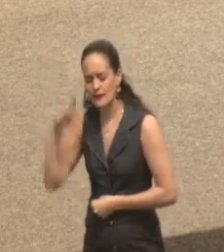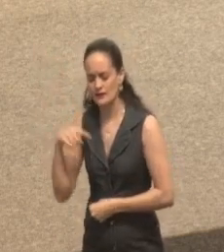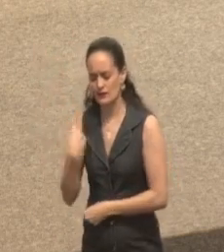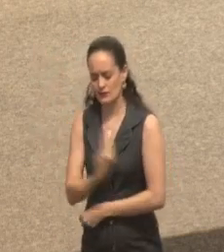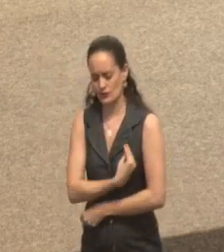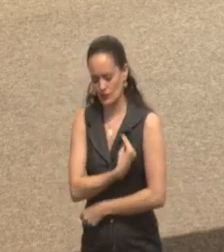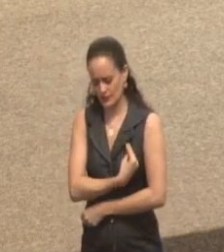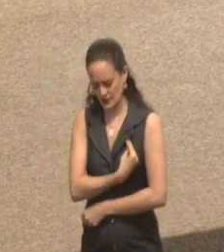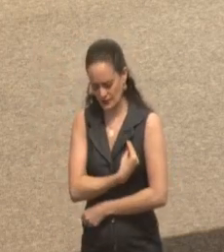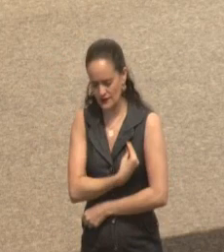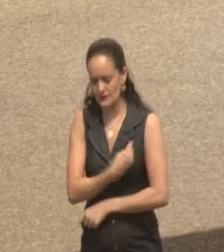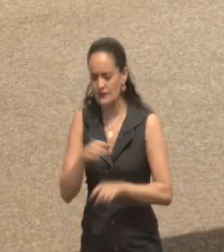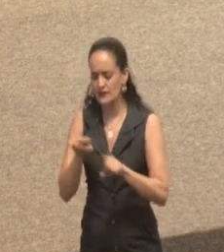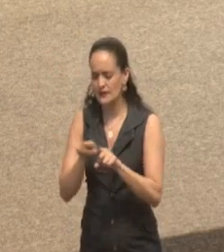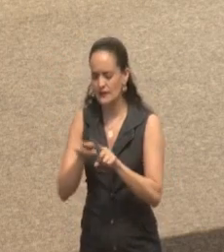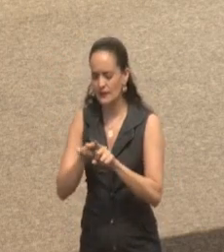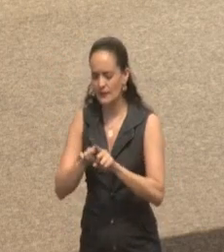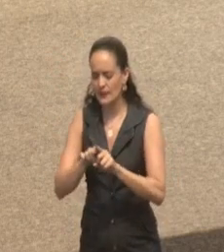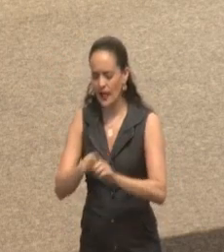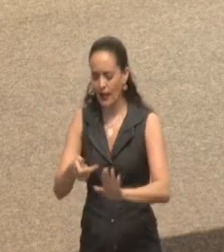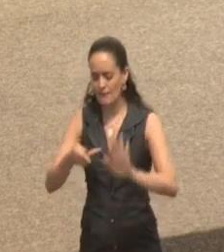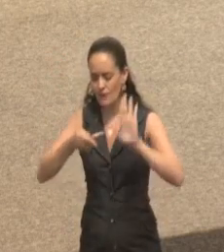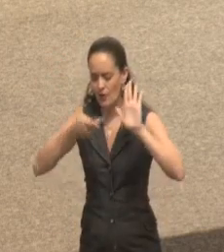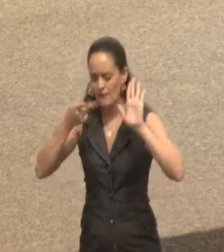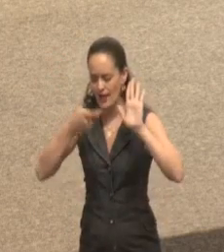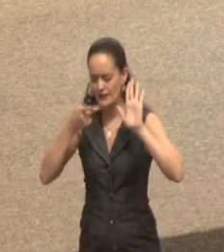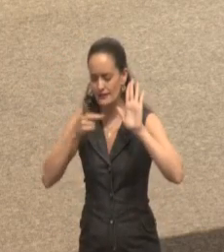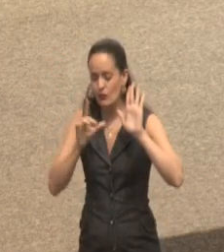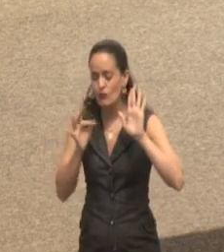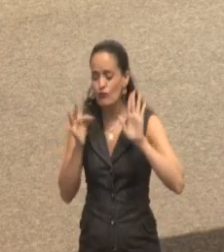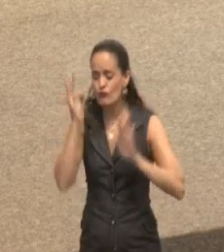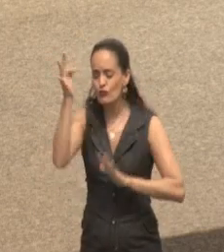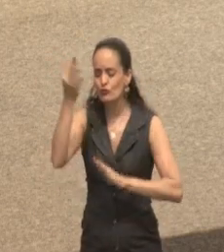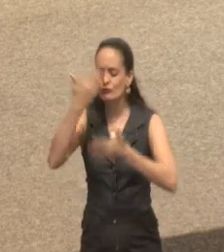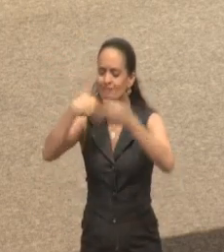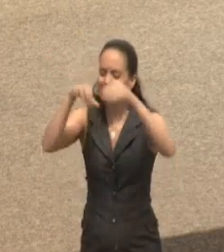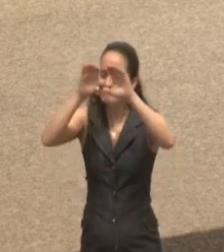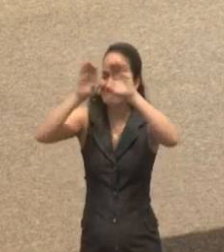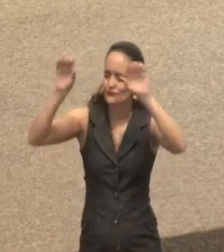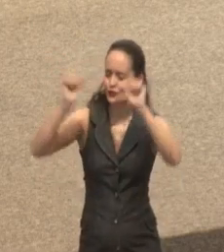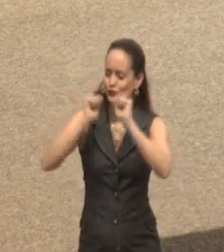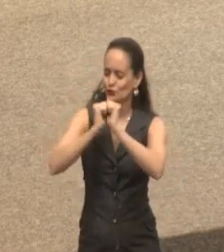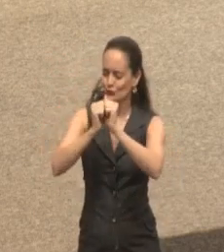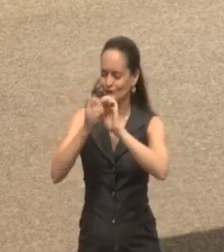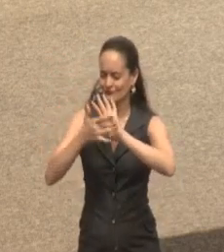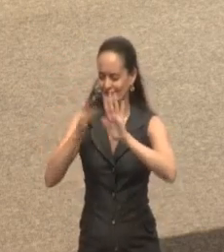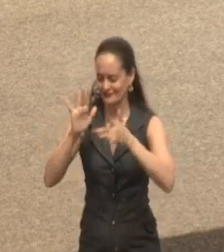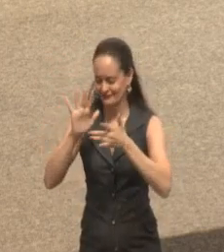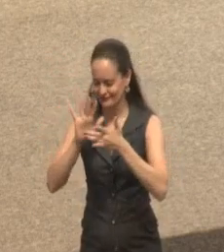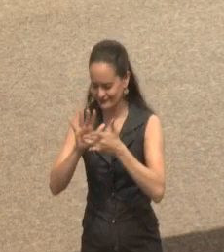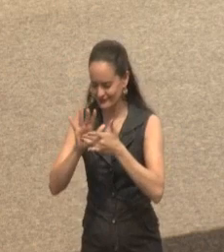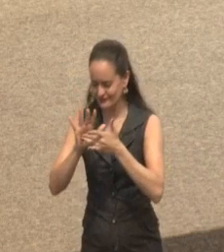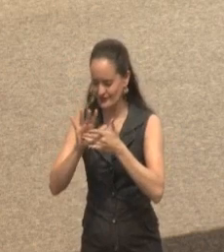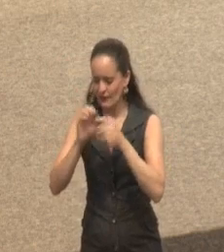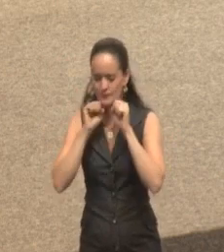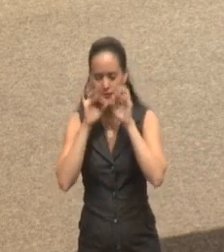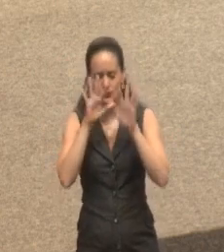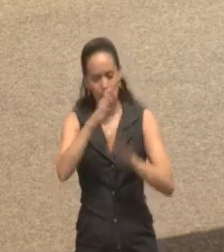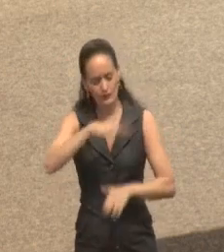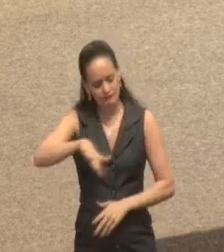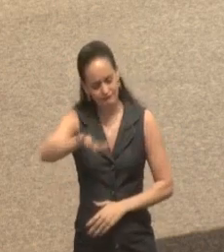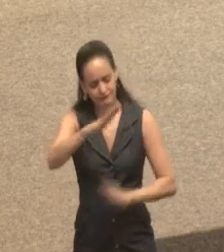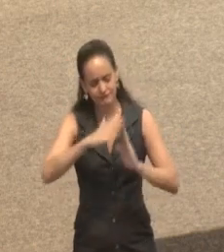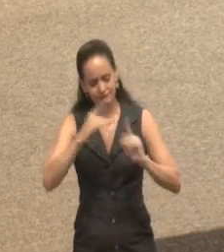vidas, Senhor Deus, e a promessa de nos levar um dia para sempre, para estarmos com o Senhor. Ser com a Tua igreja, ó Pai, ser com